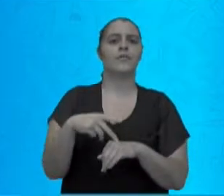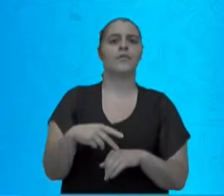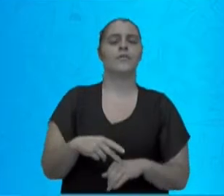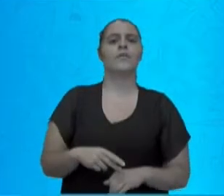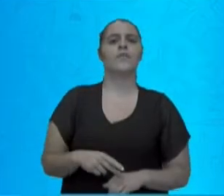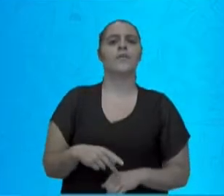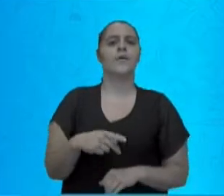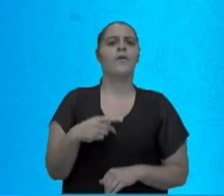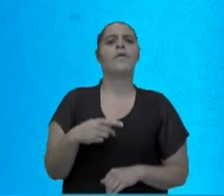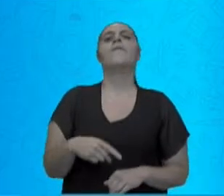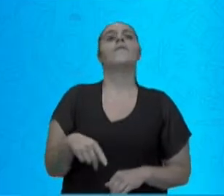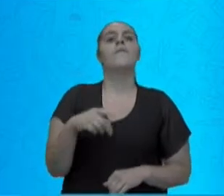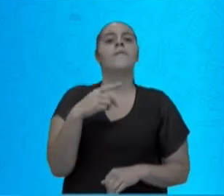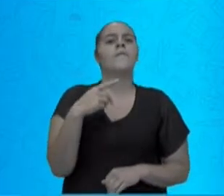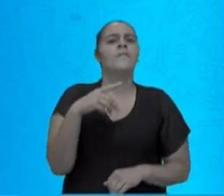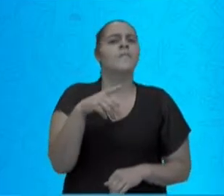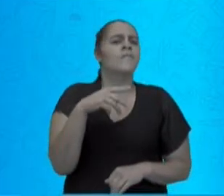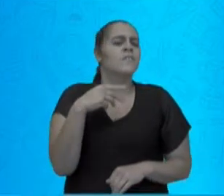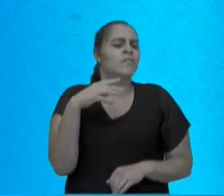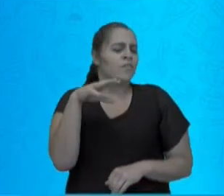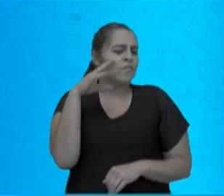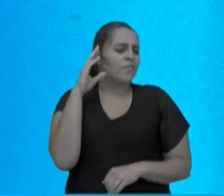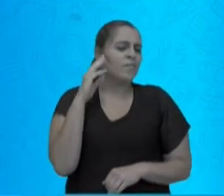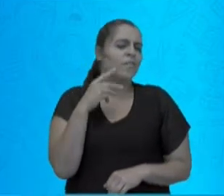Ok? Você já deve ter ouvido alguém falar,